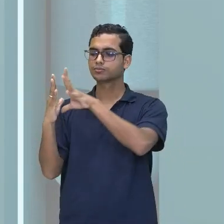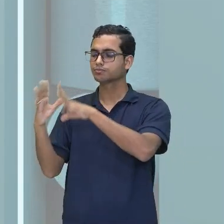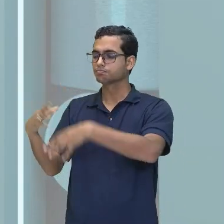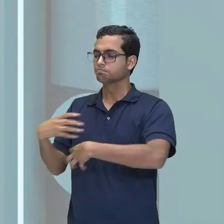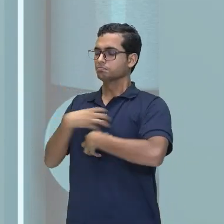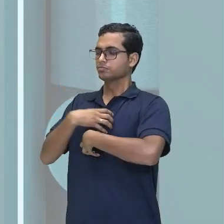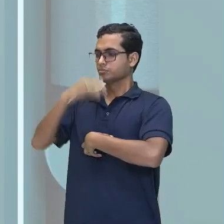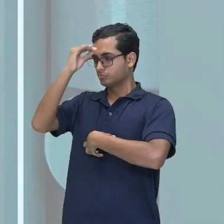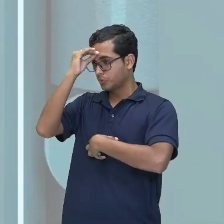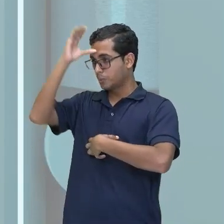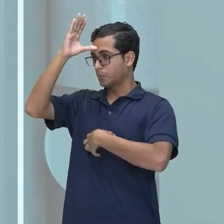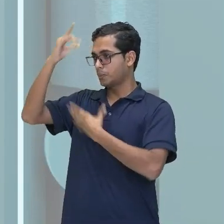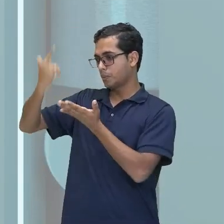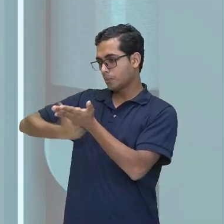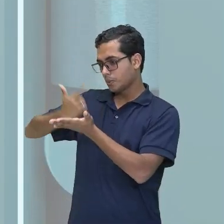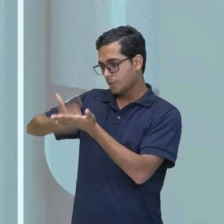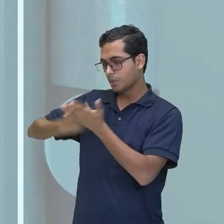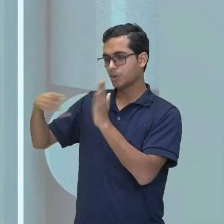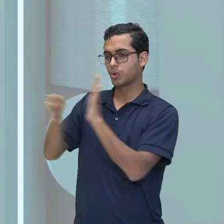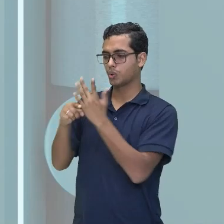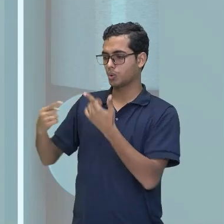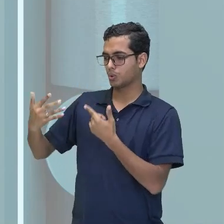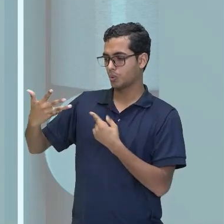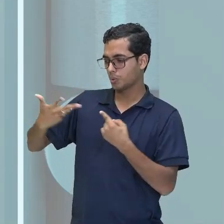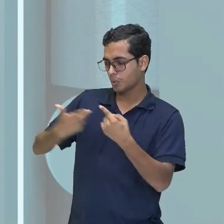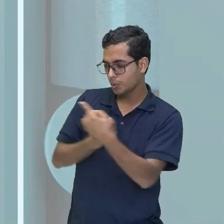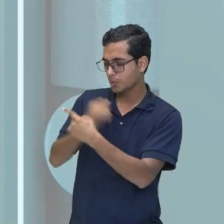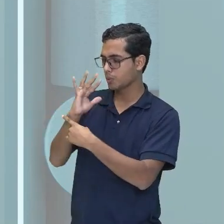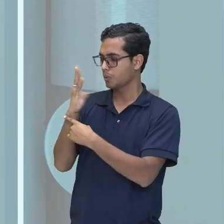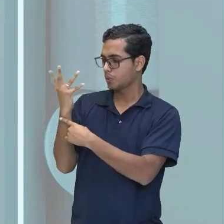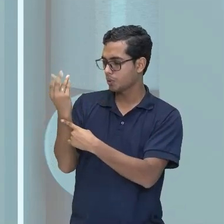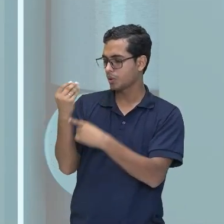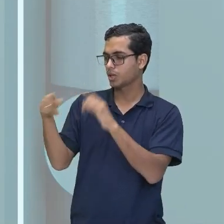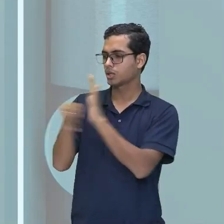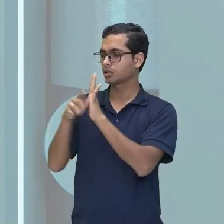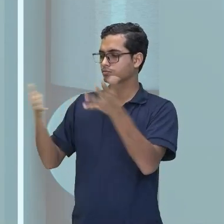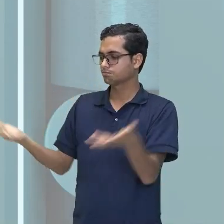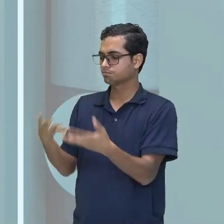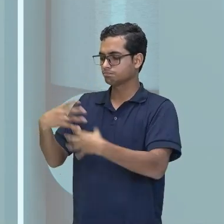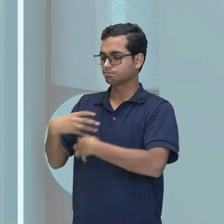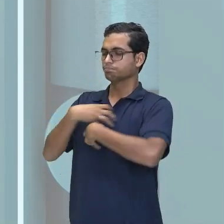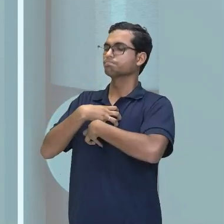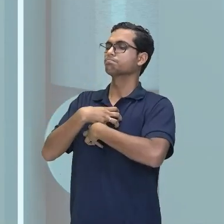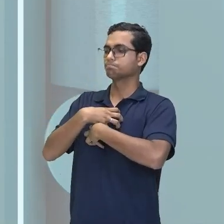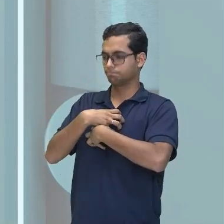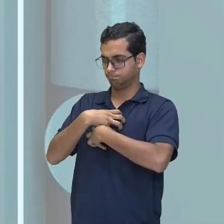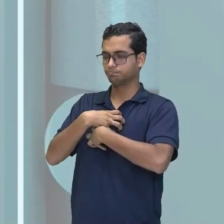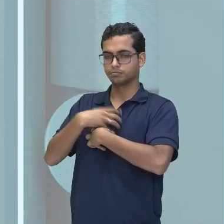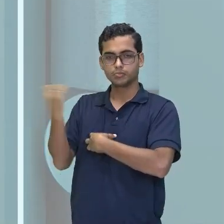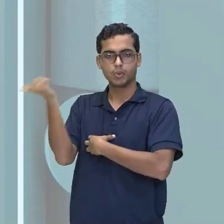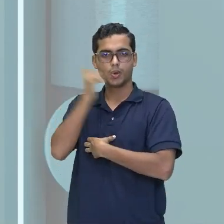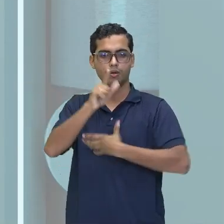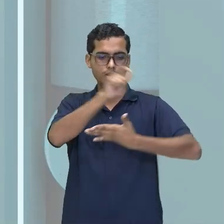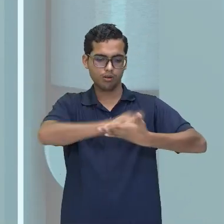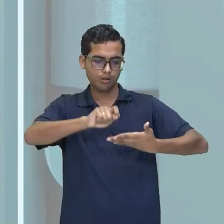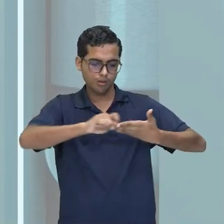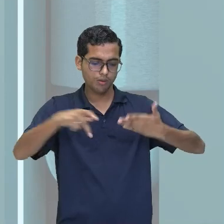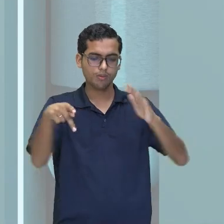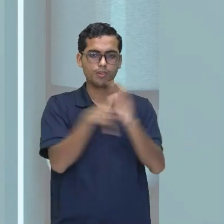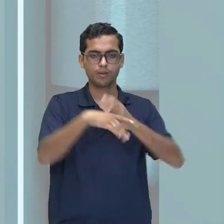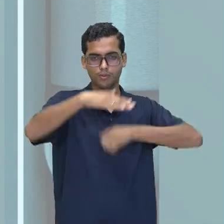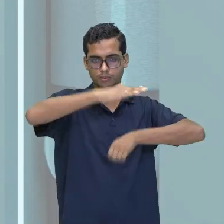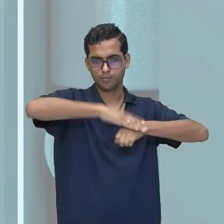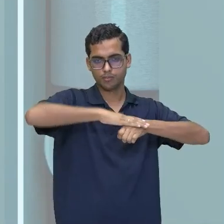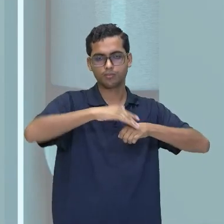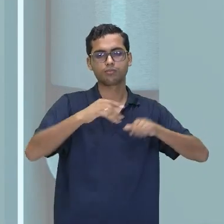no conhecimento, na obra, na arte de Camões para inspirar e fazer